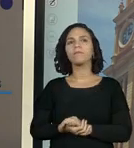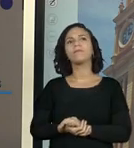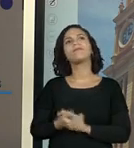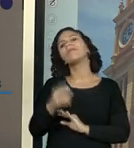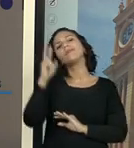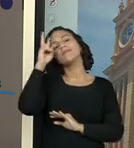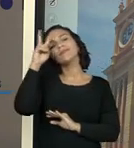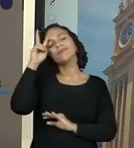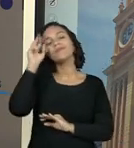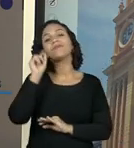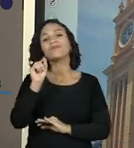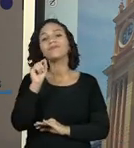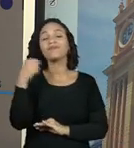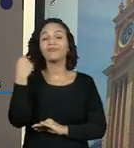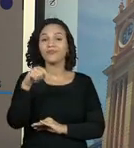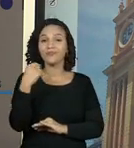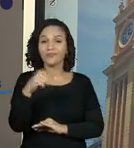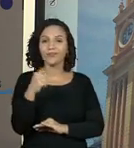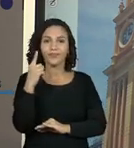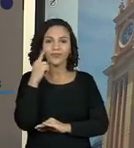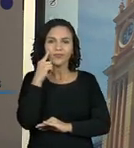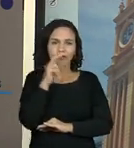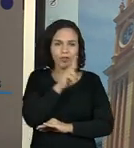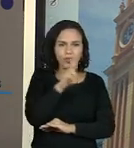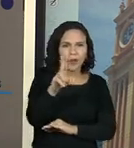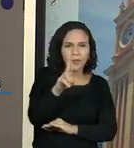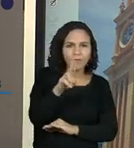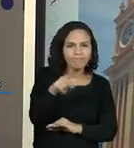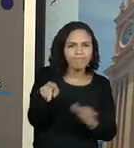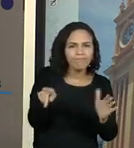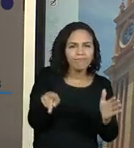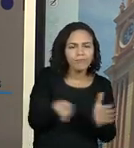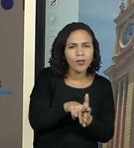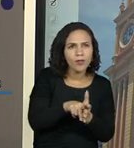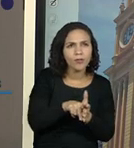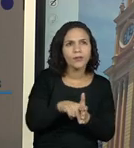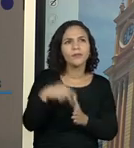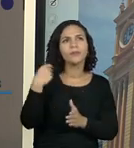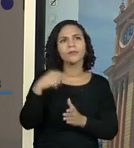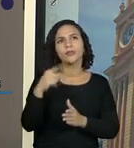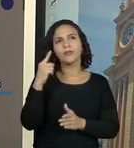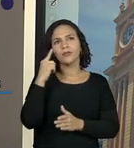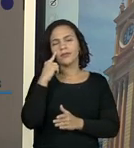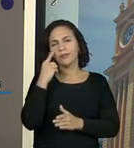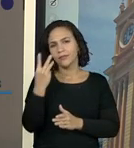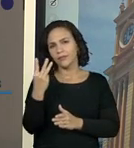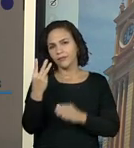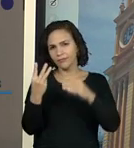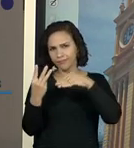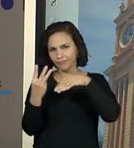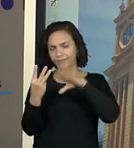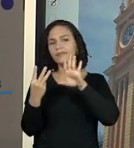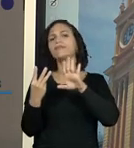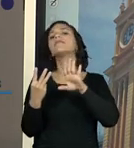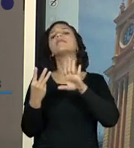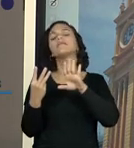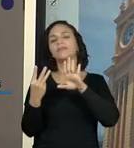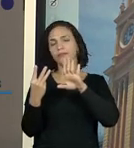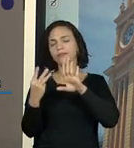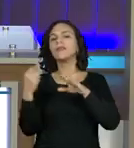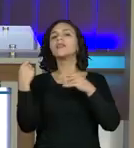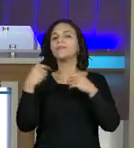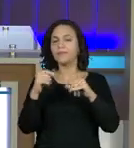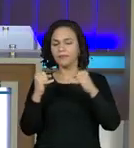mínimo de retas que precisa ter para receber um nome específico? Vou dar uma dica aqui. Isso, os lados. Vamos lá, o